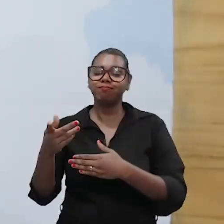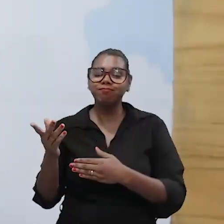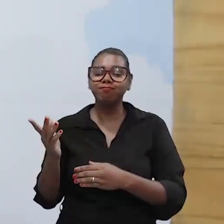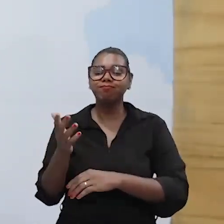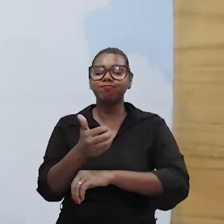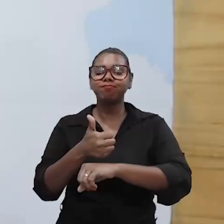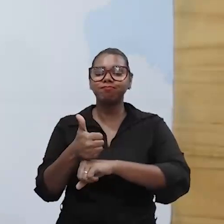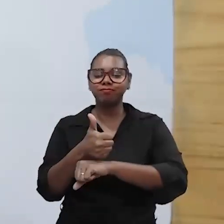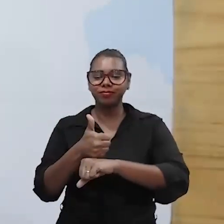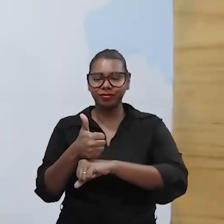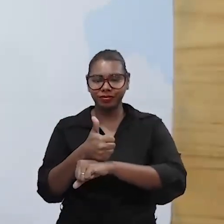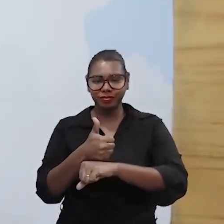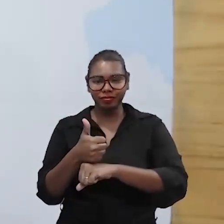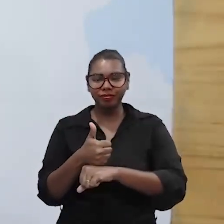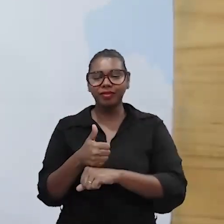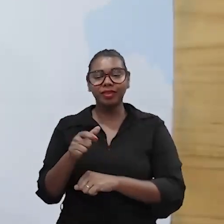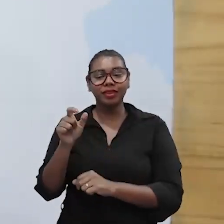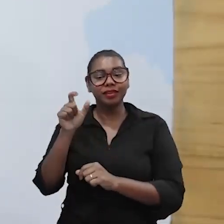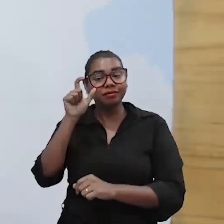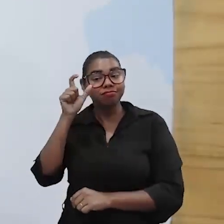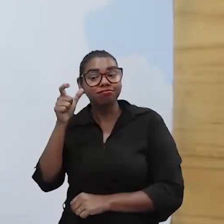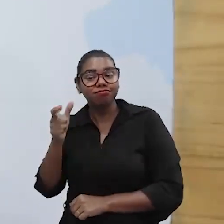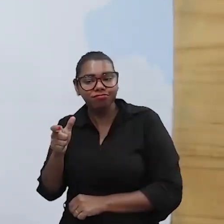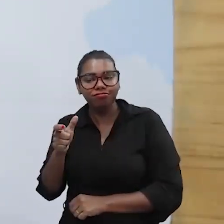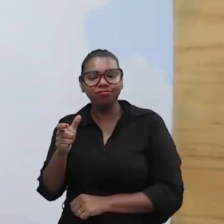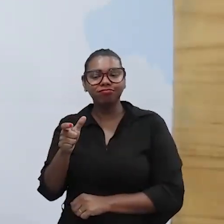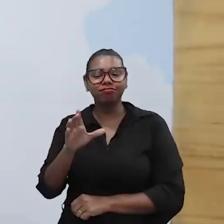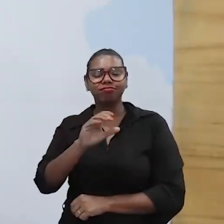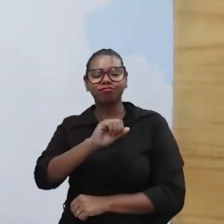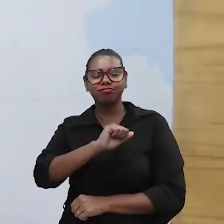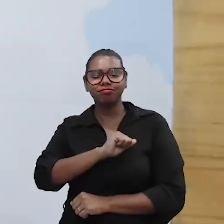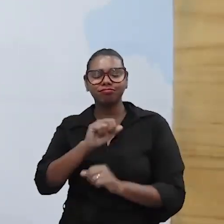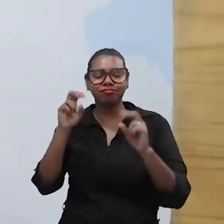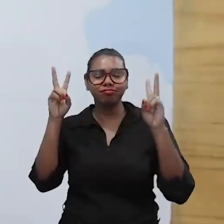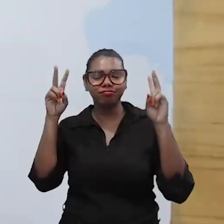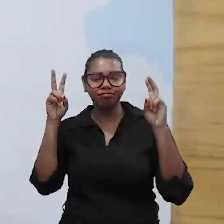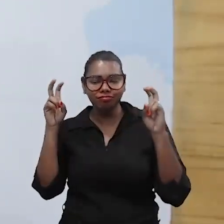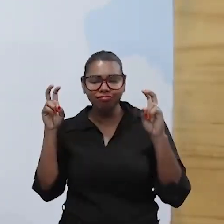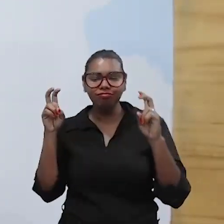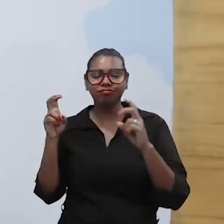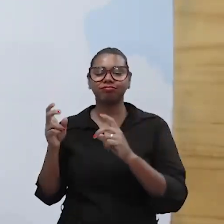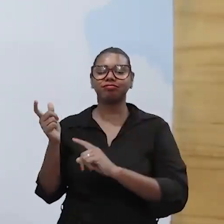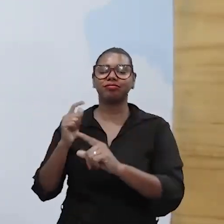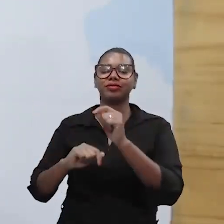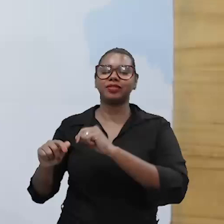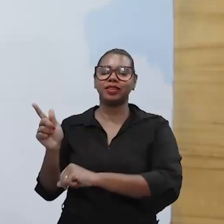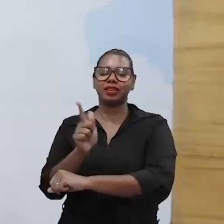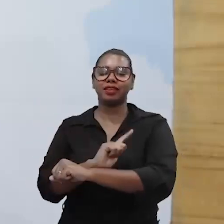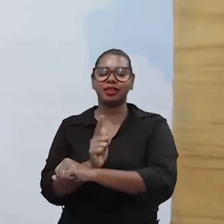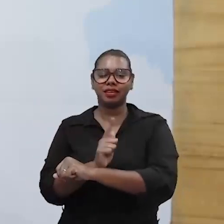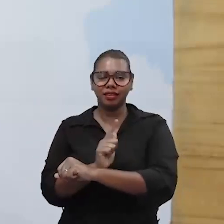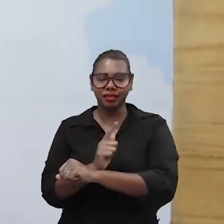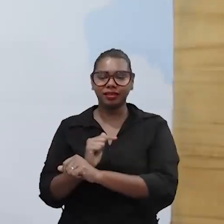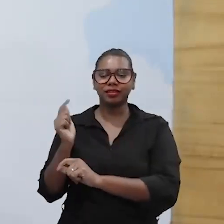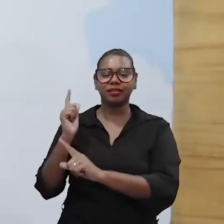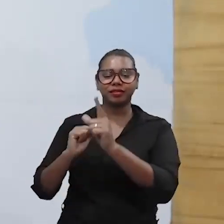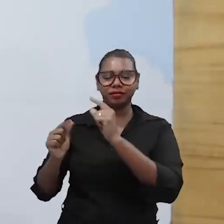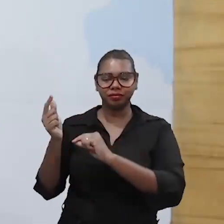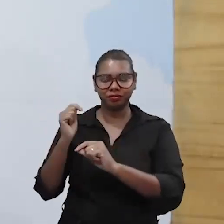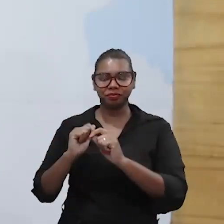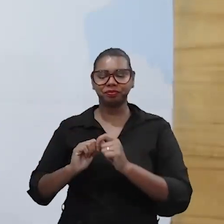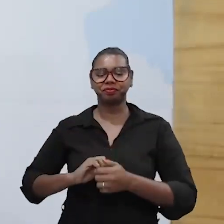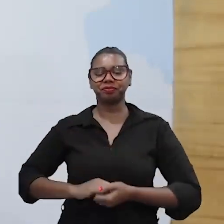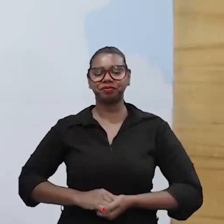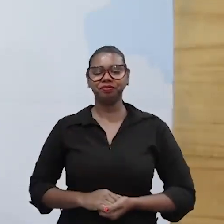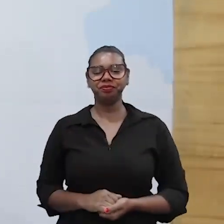os profissionais de mercado que têm interesse e afinidade por essa temática da área de gestão e negócios, especificamente de